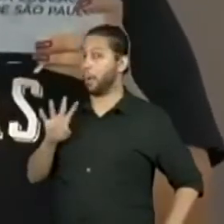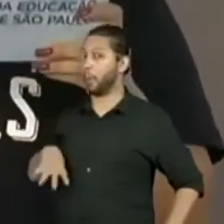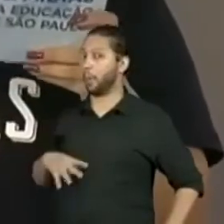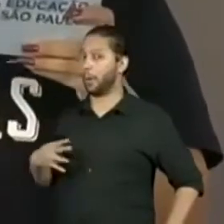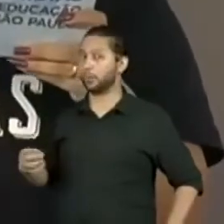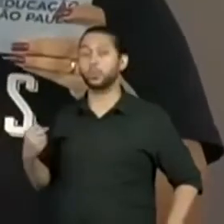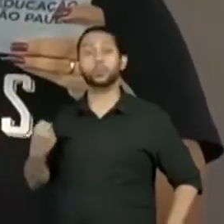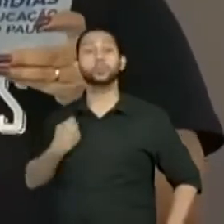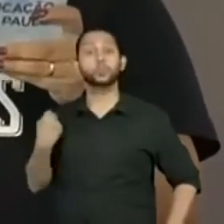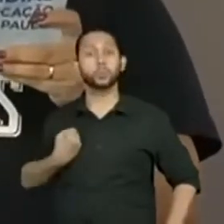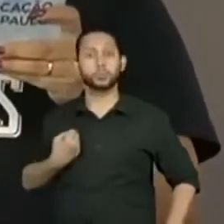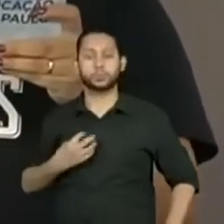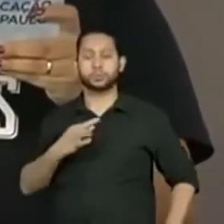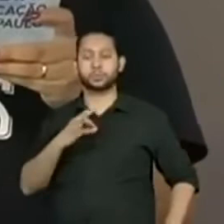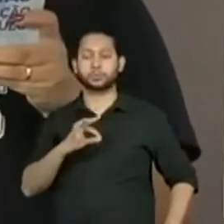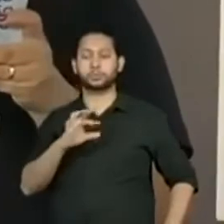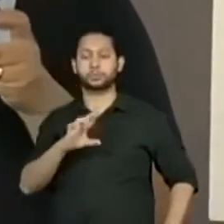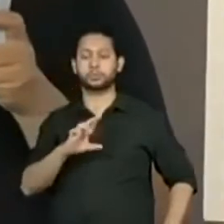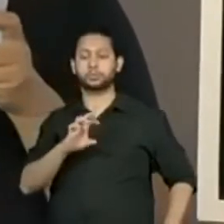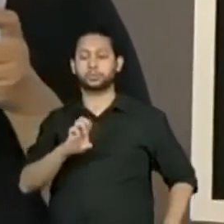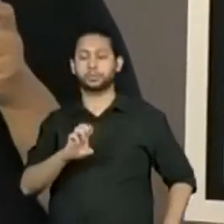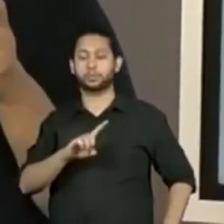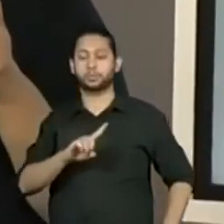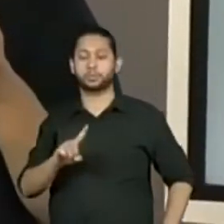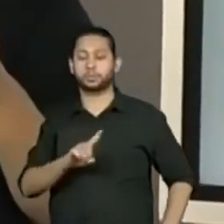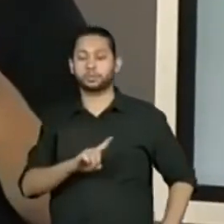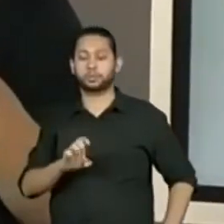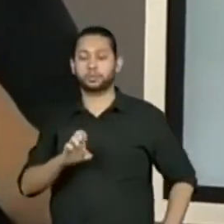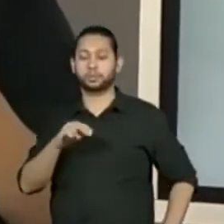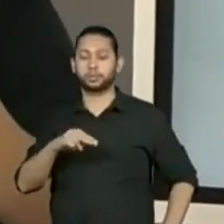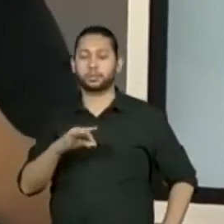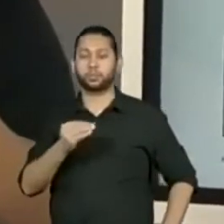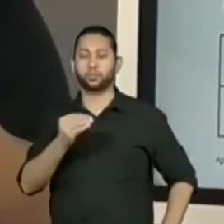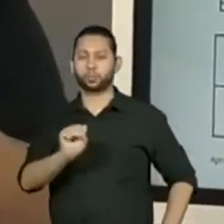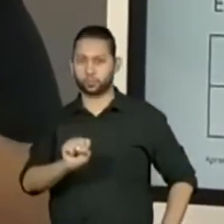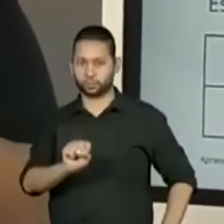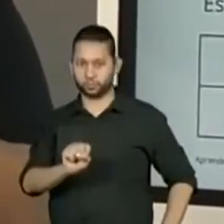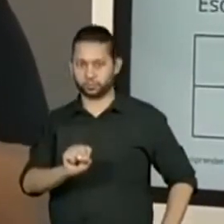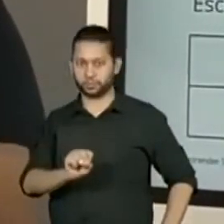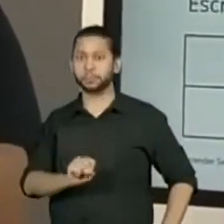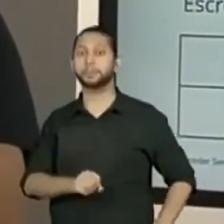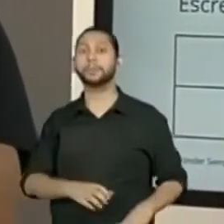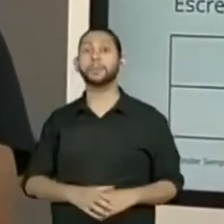Número 300 é o primeiro. Segundo número,